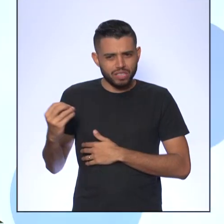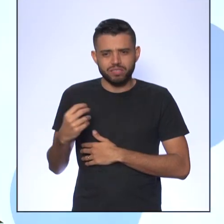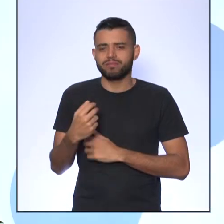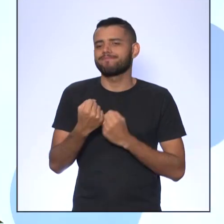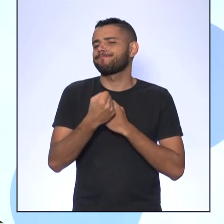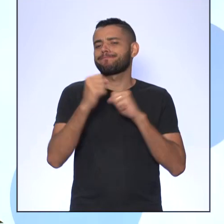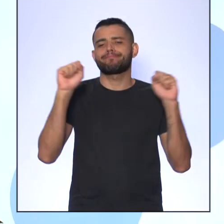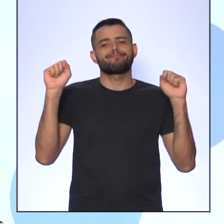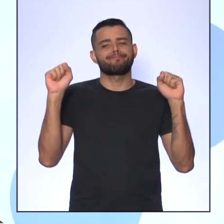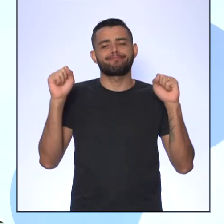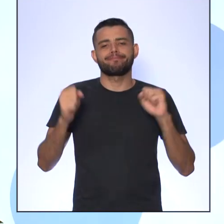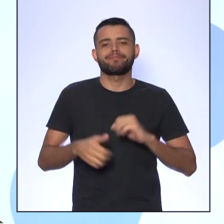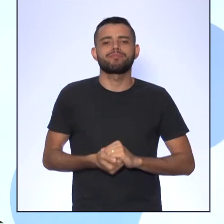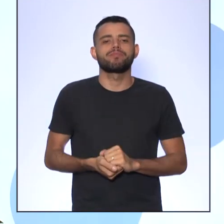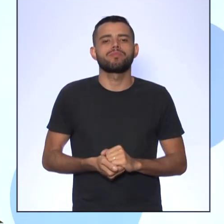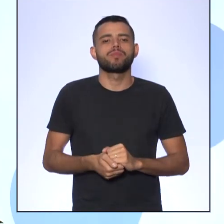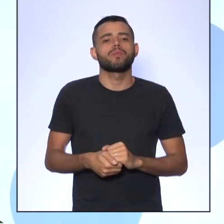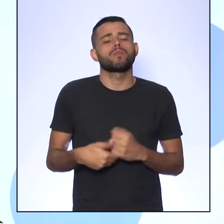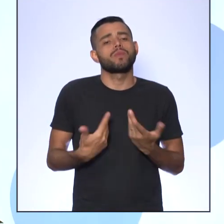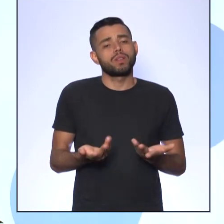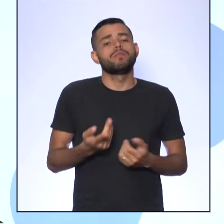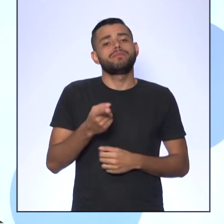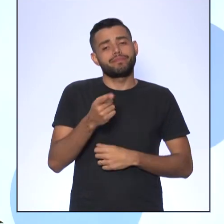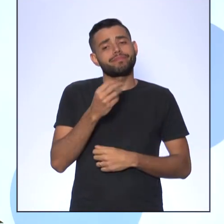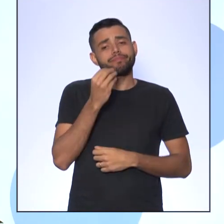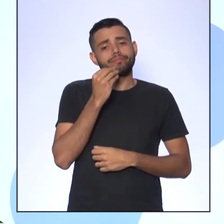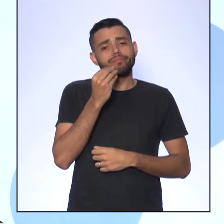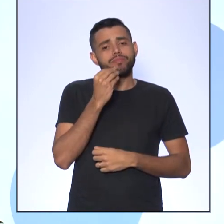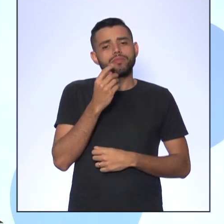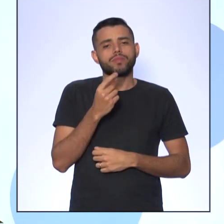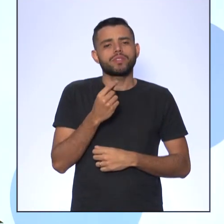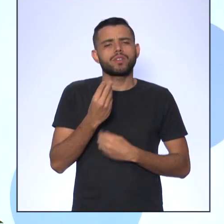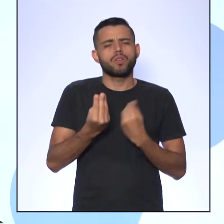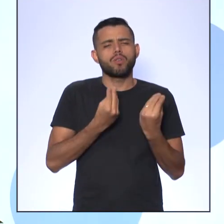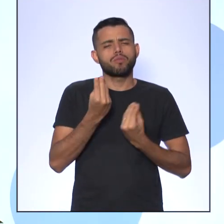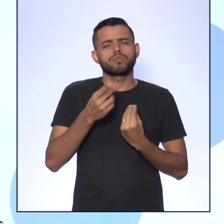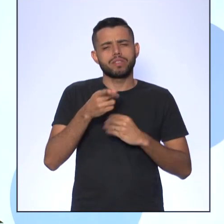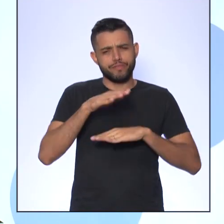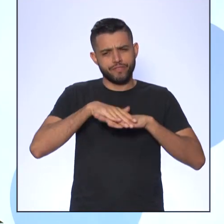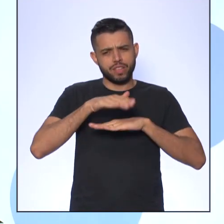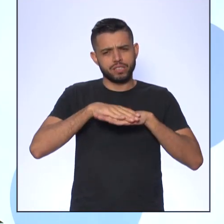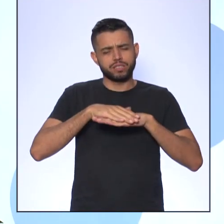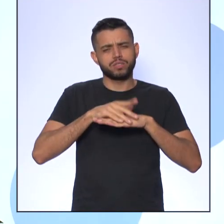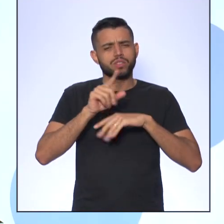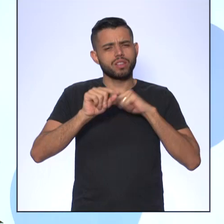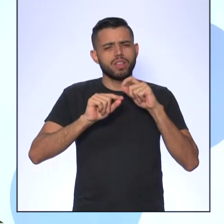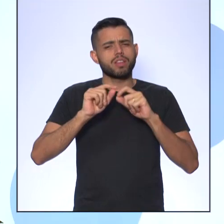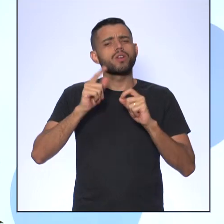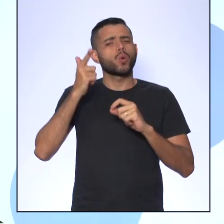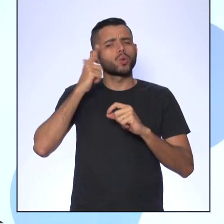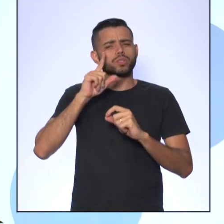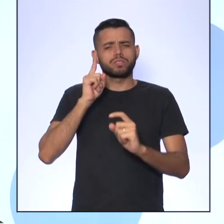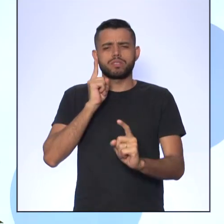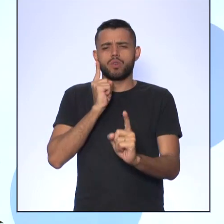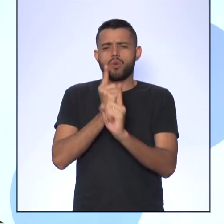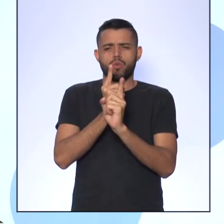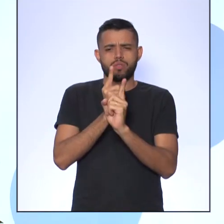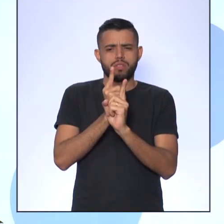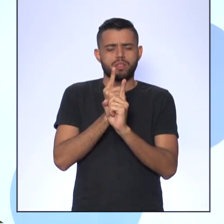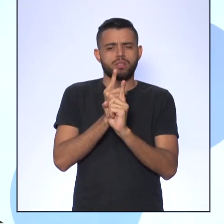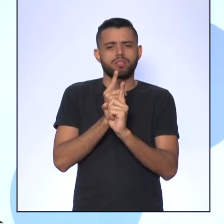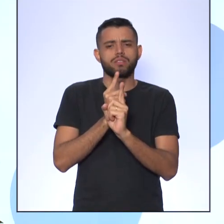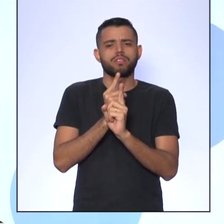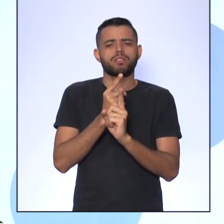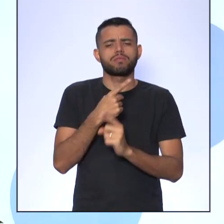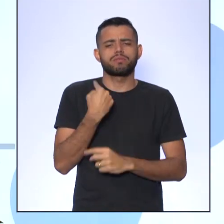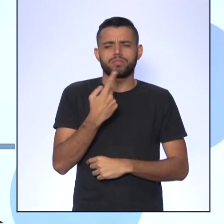Entendi. Então, é uma das soluções, né? A forma com que ele fez é uma das soluções para encontrar, né? Então, ele basicamente... A gente vai falar